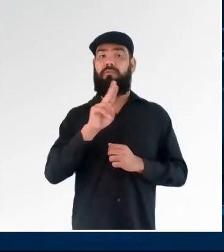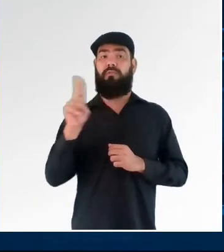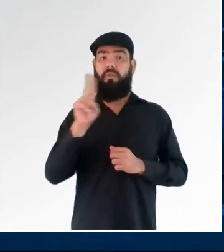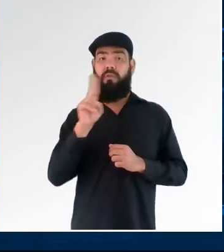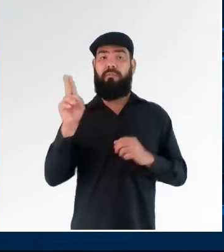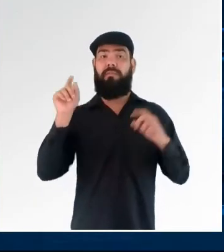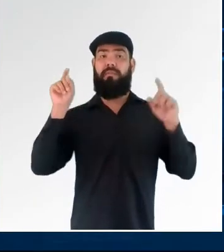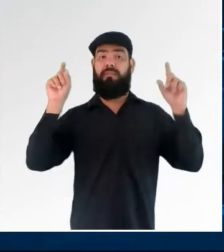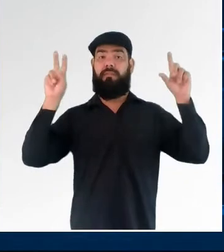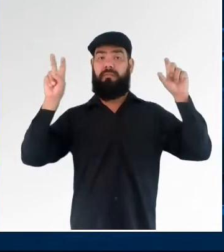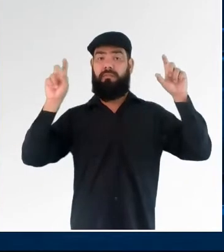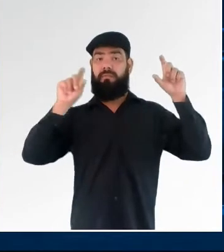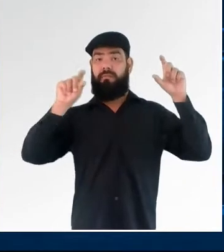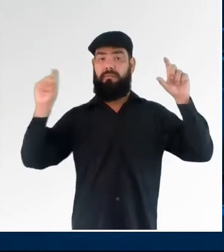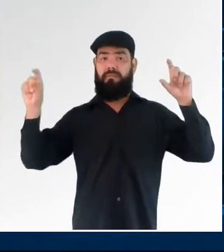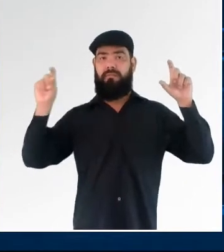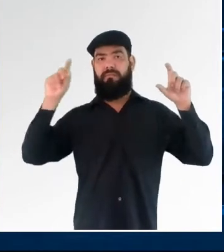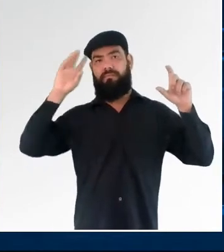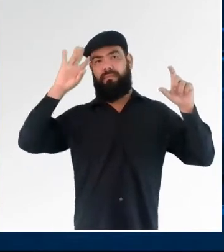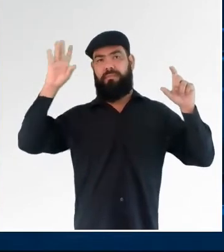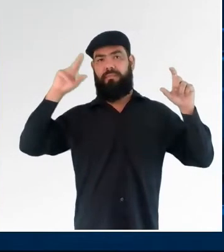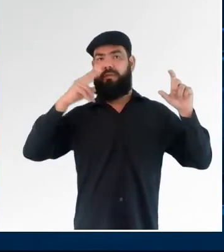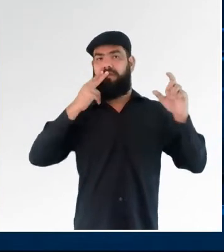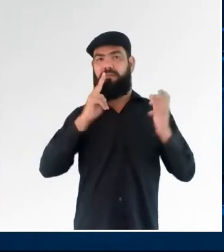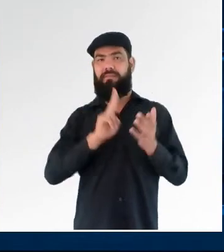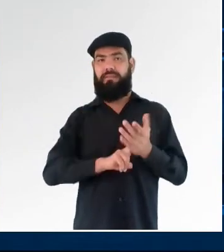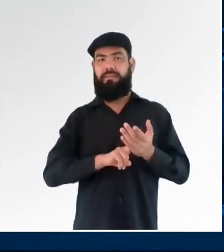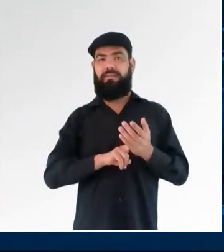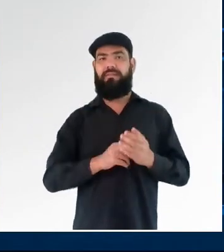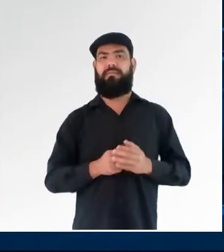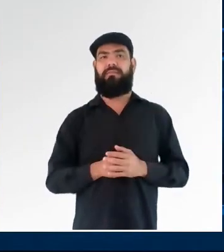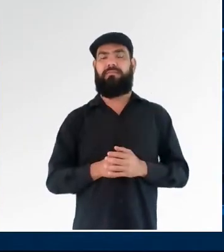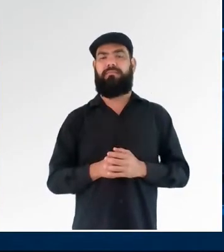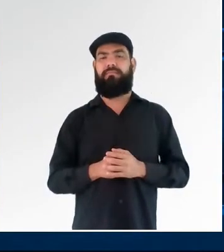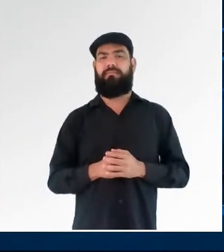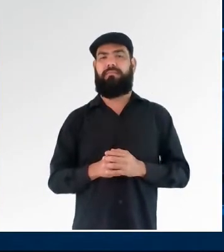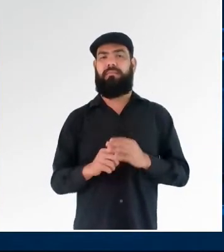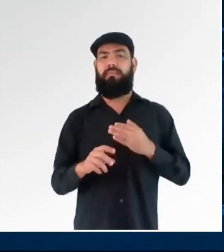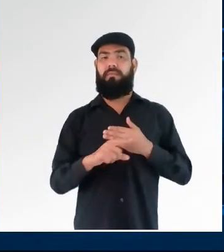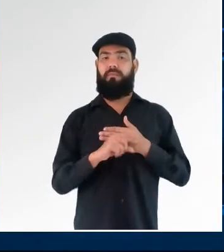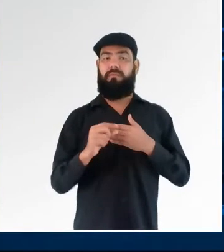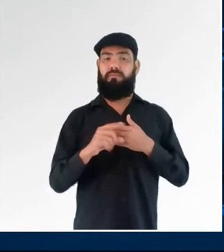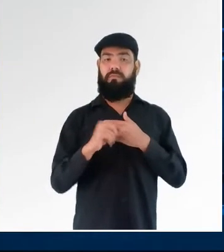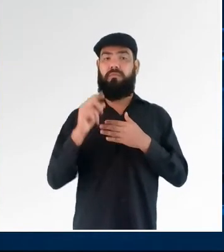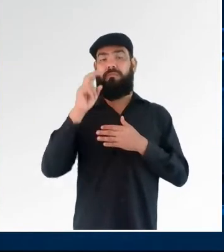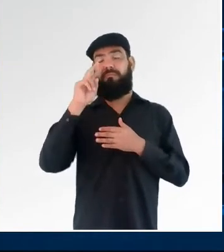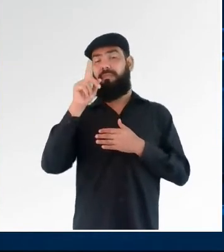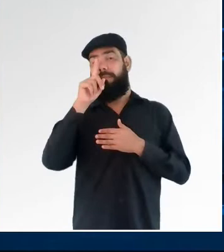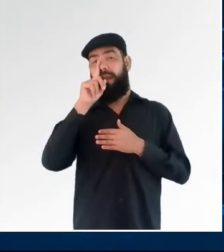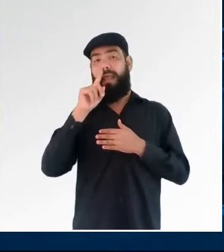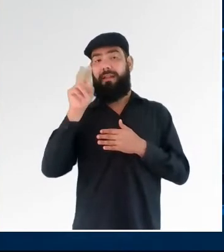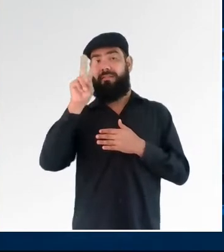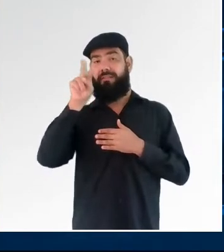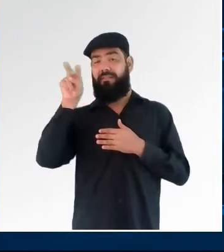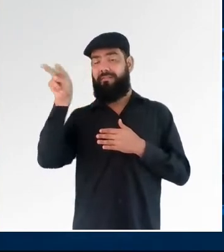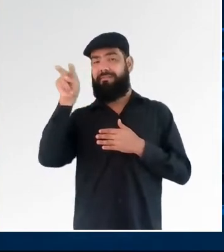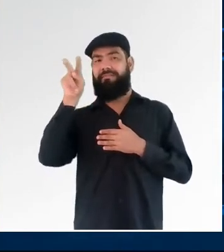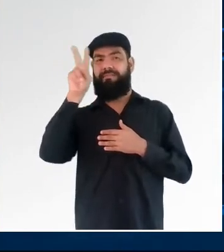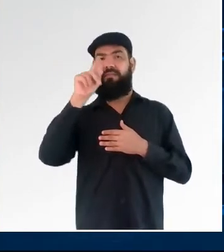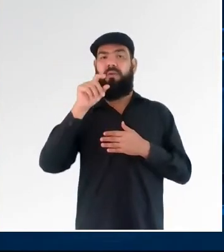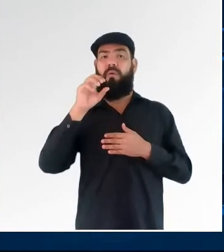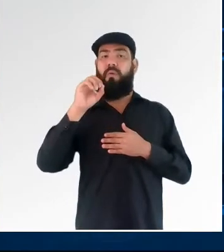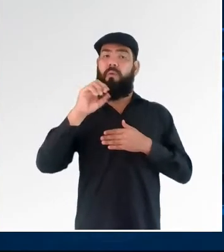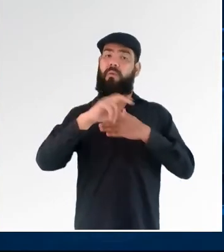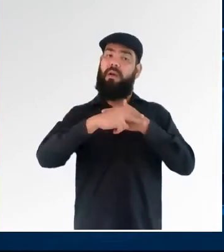é Memória por Correspondência, de Ema Reis. O autor destaca, nota aqui, olha, terceira pessoa que ele